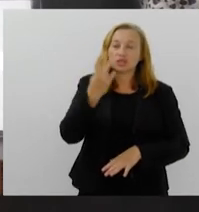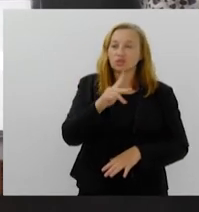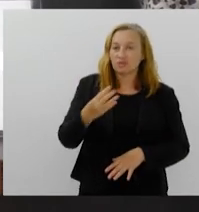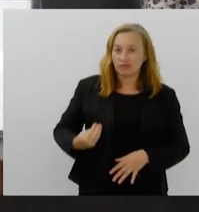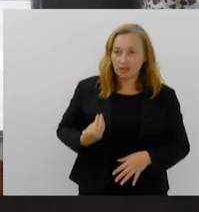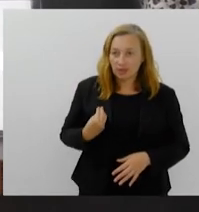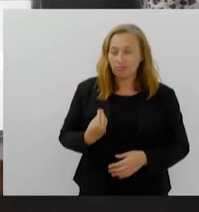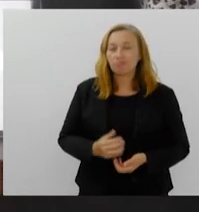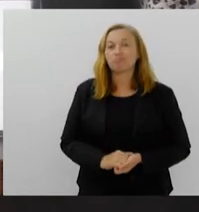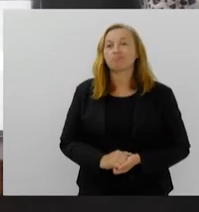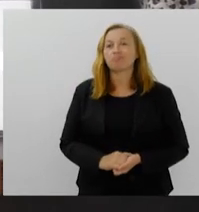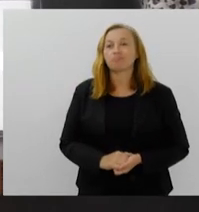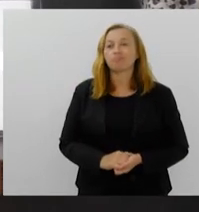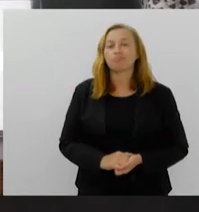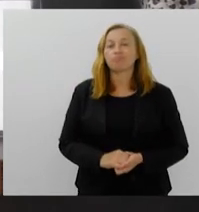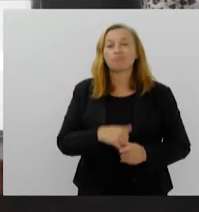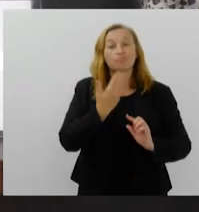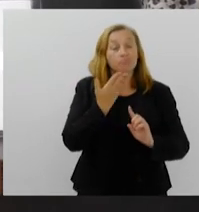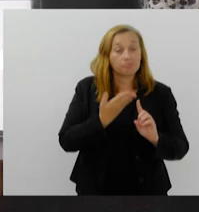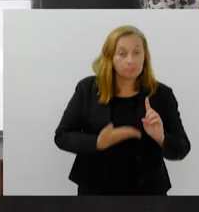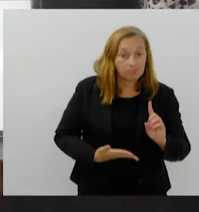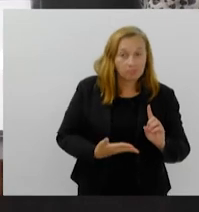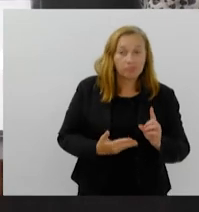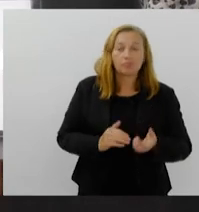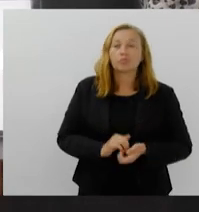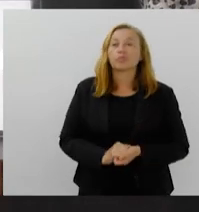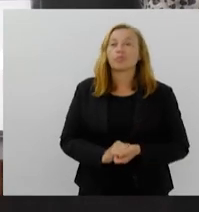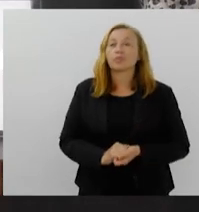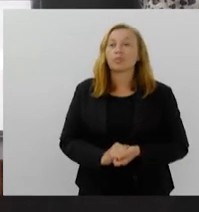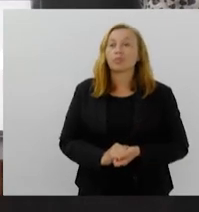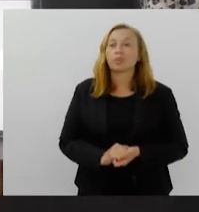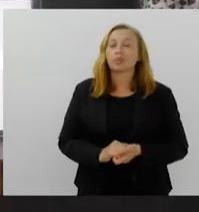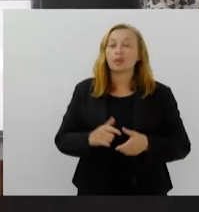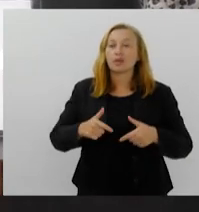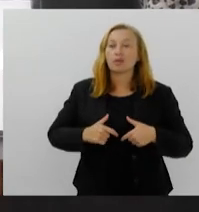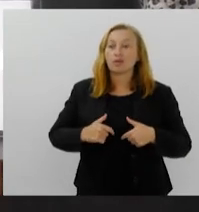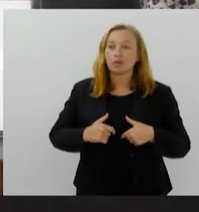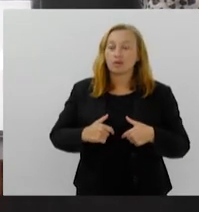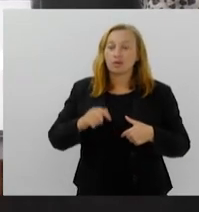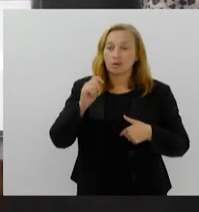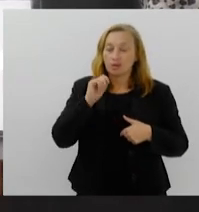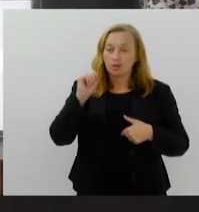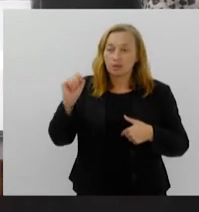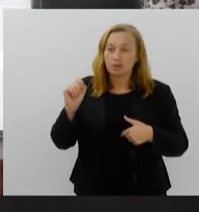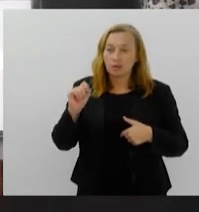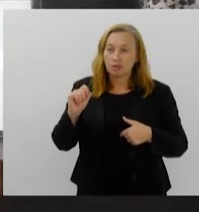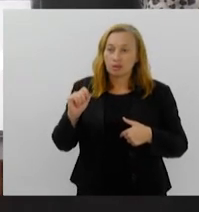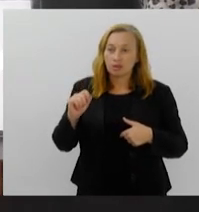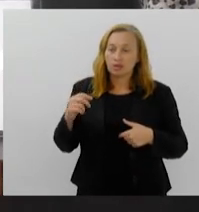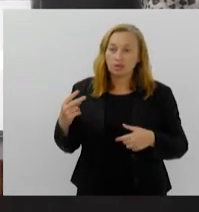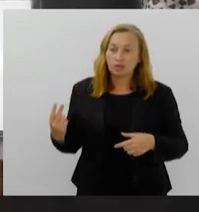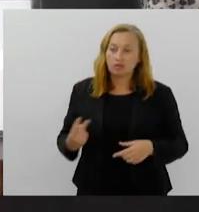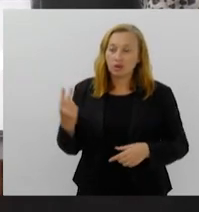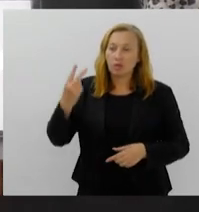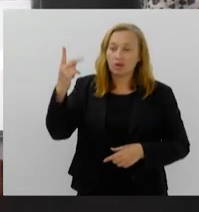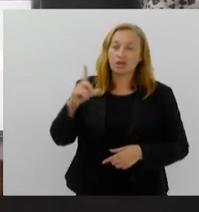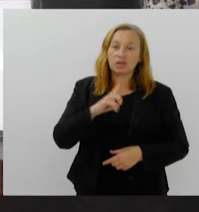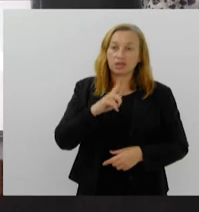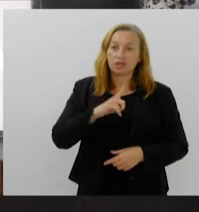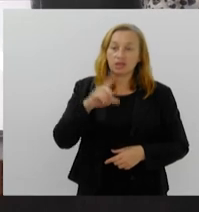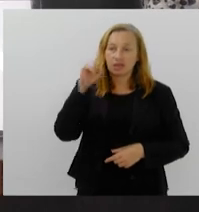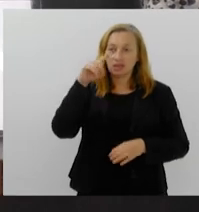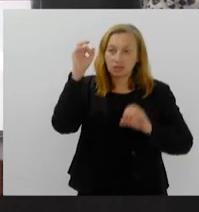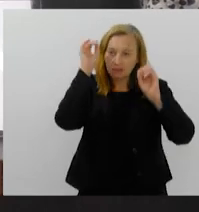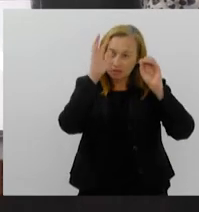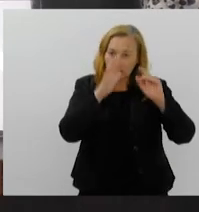vida, com esta homenagem que trata-se da maior honraria do Poder Legislativo Fluminense. Que Deus ilumine